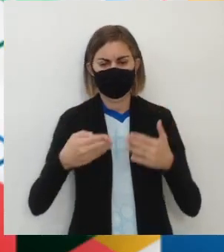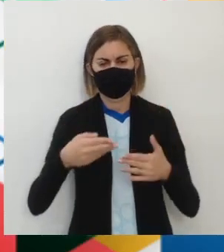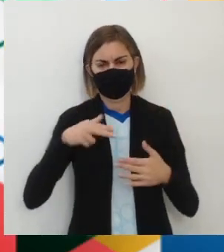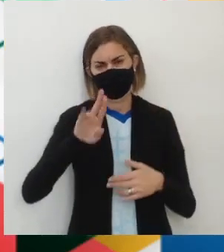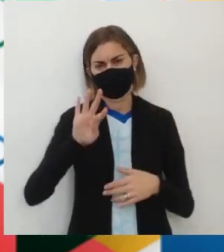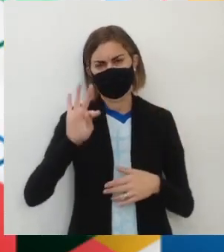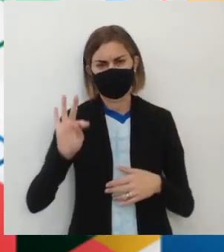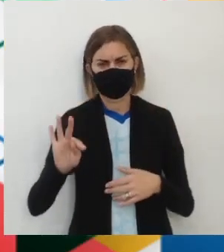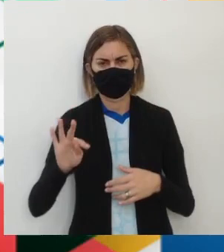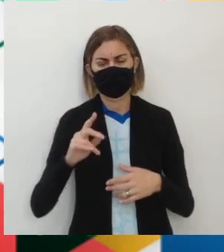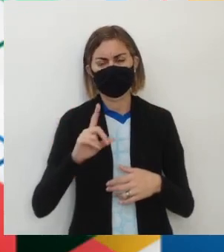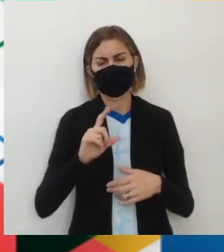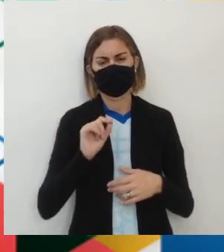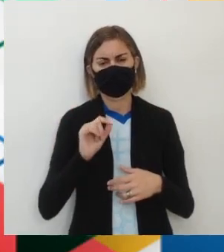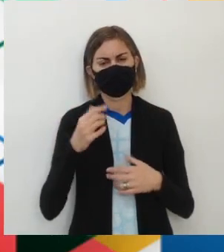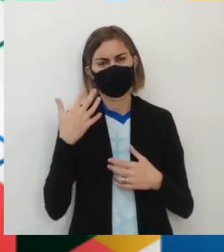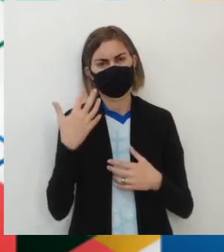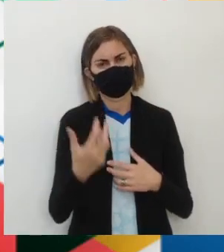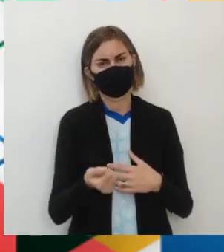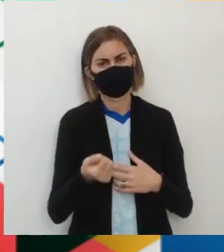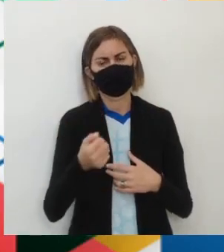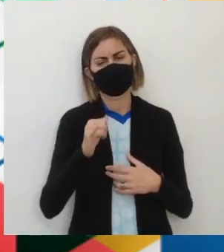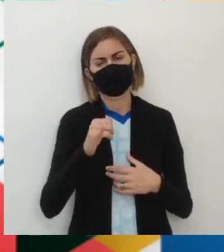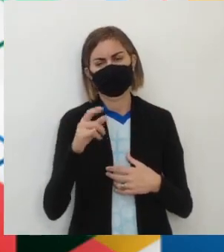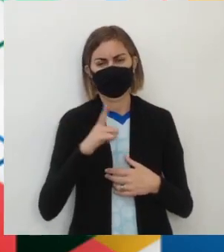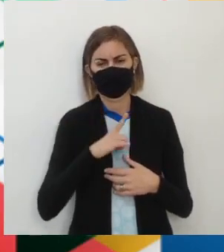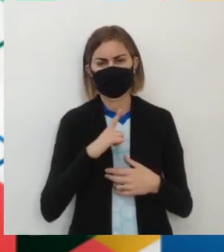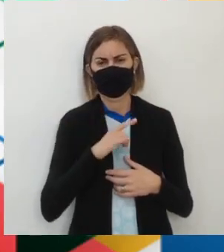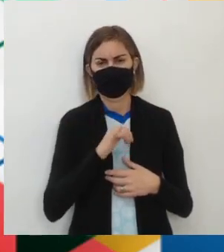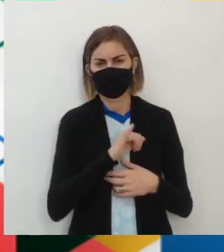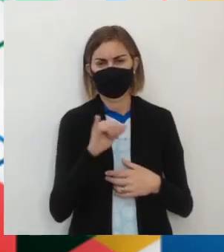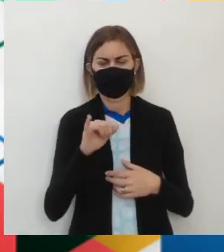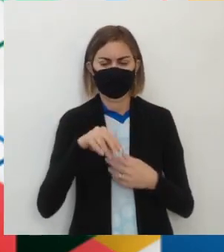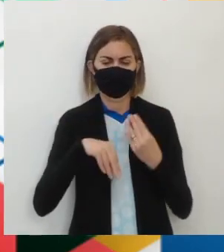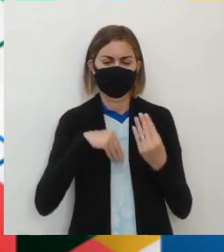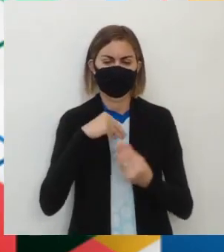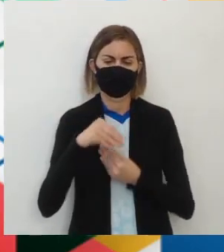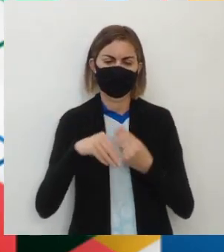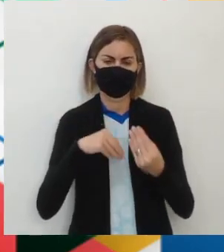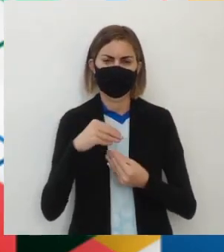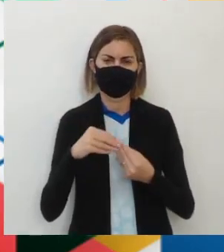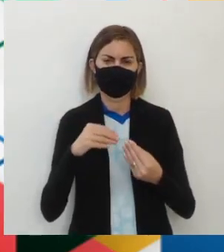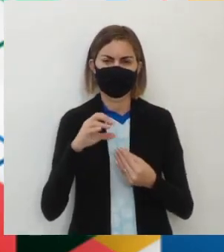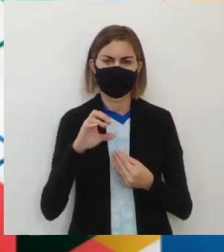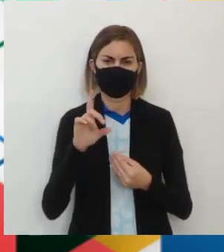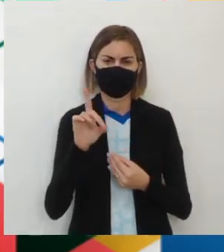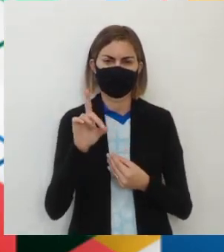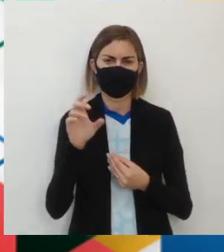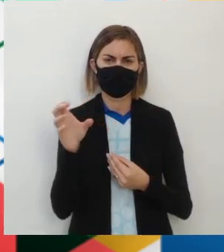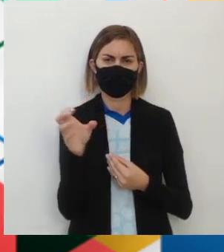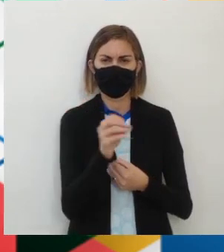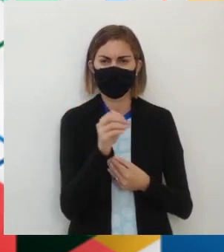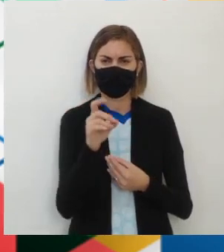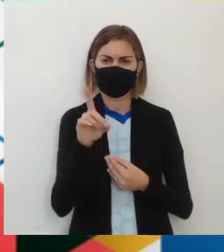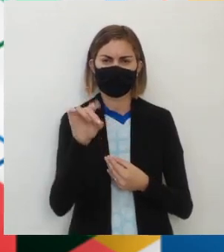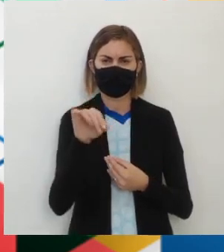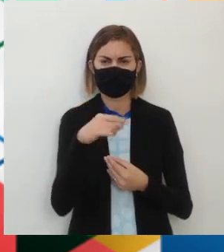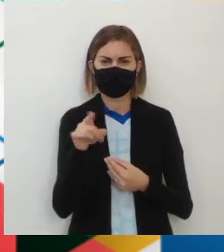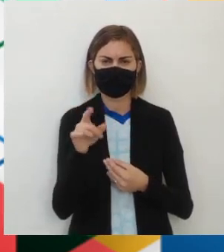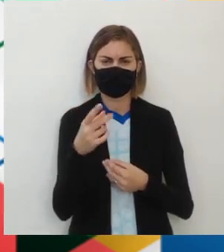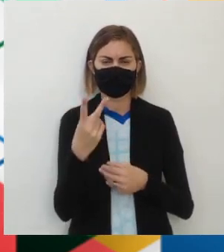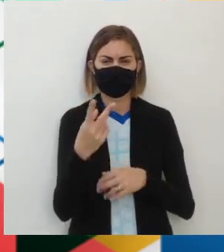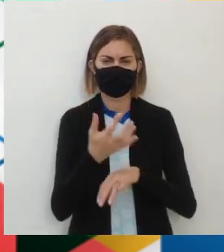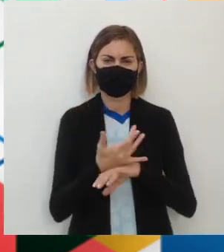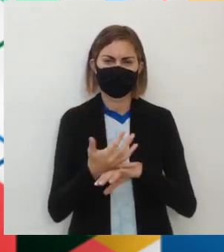But2eno, então seria aceitável se ele estivesse dizendo aí que é uma reação de oxidação em relação ao